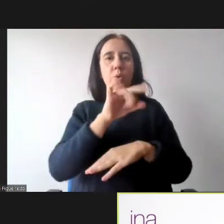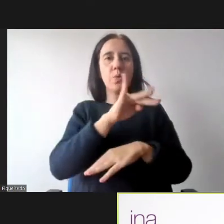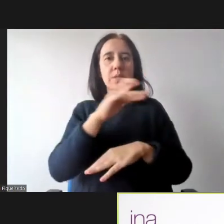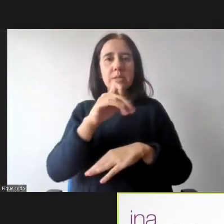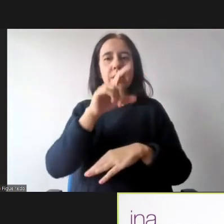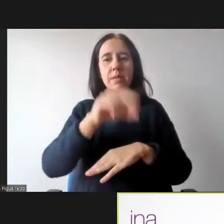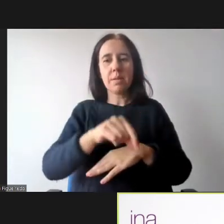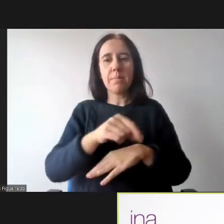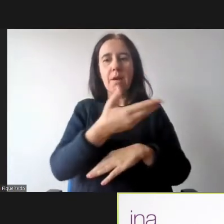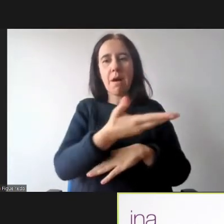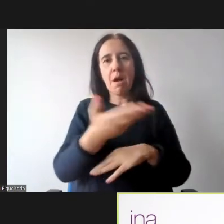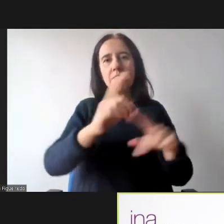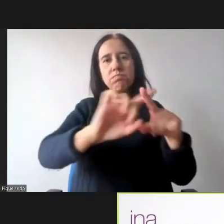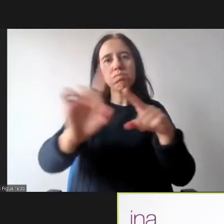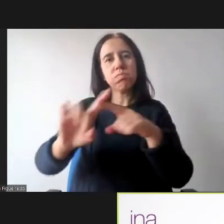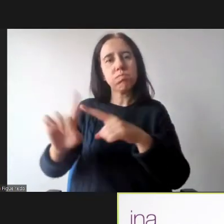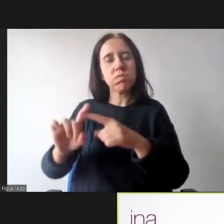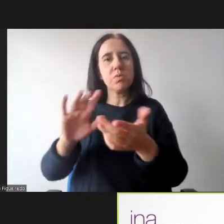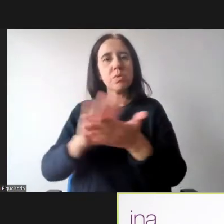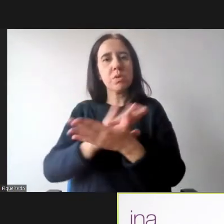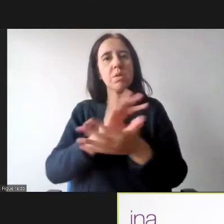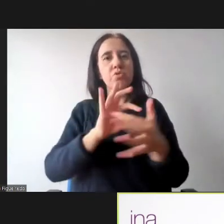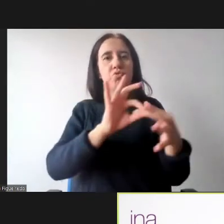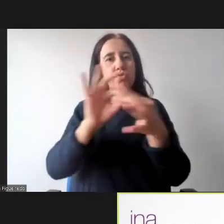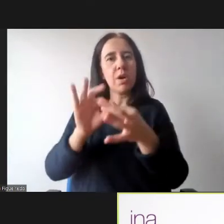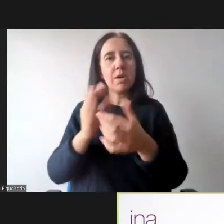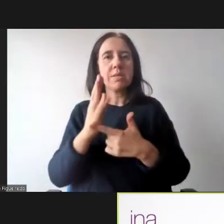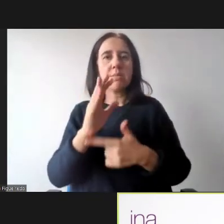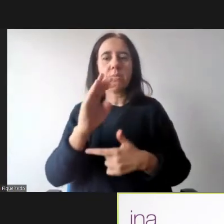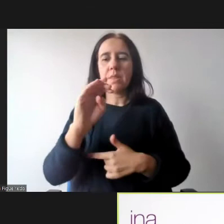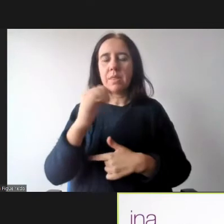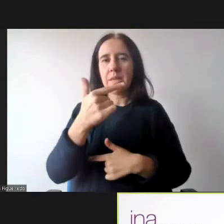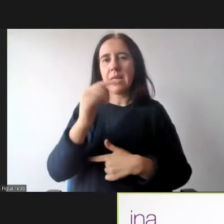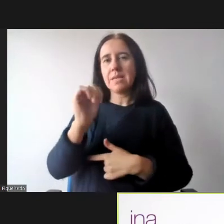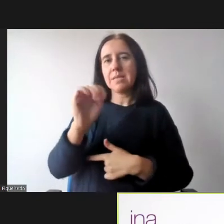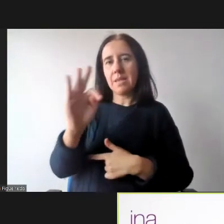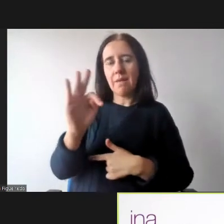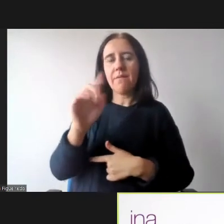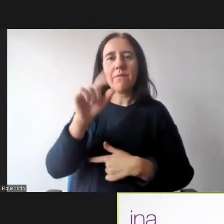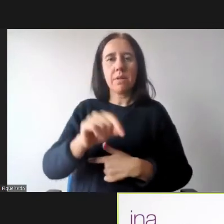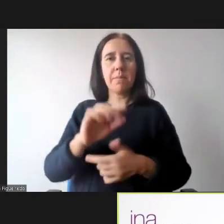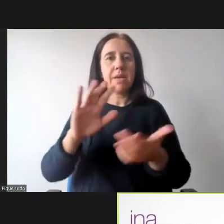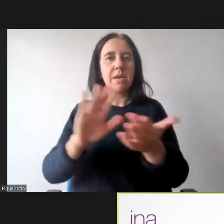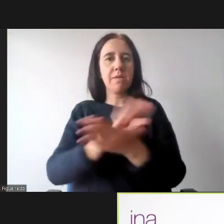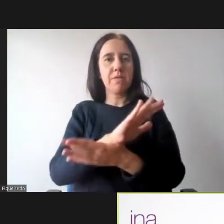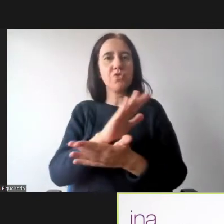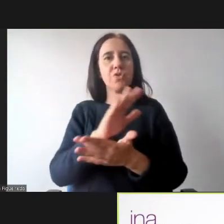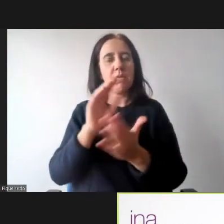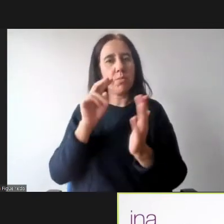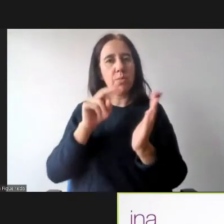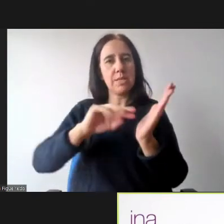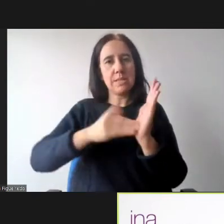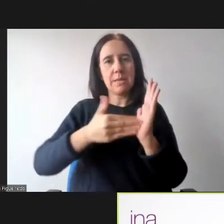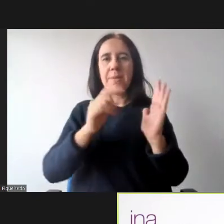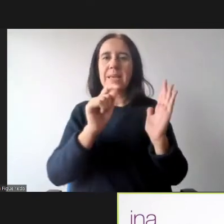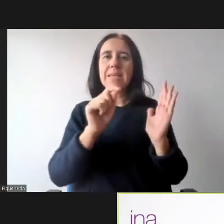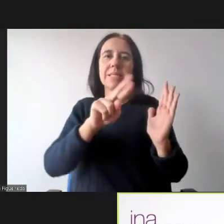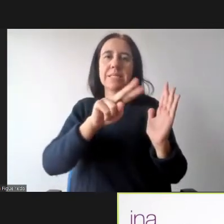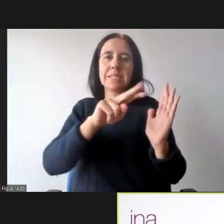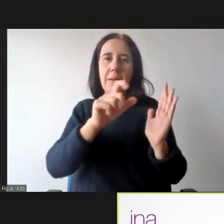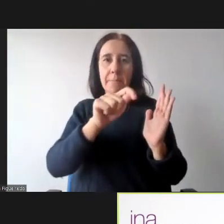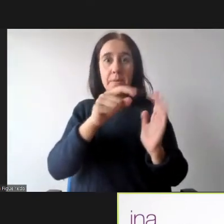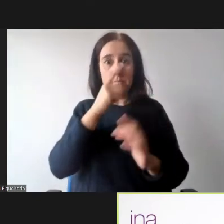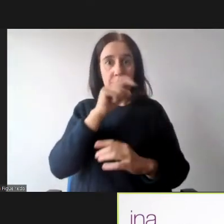vários meios de comunicação social, como a TSF e a revista Exame. Informamos que a sessão é gravada e transmitida em